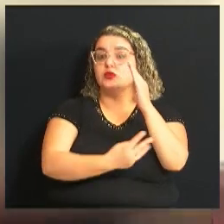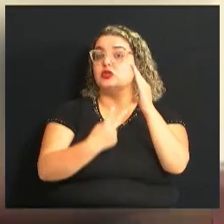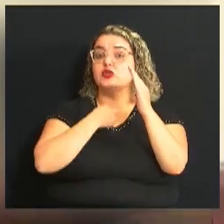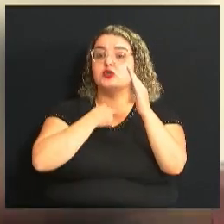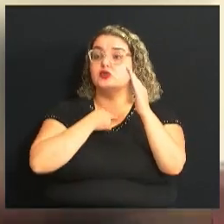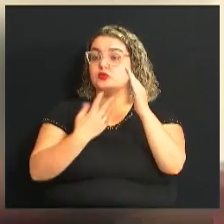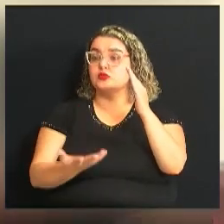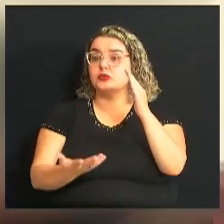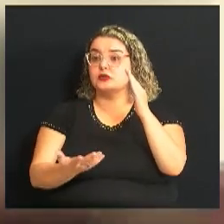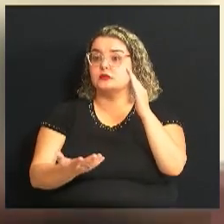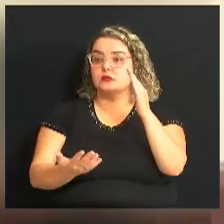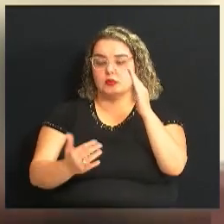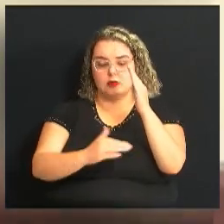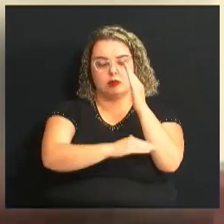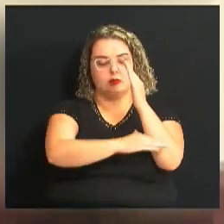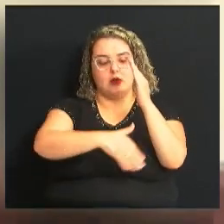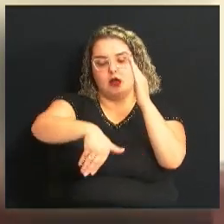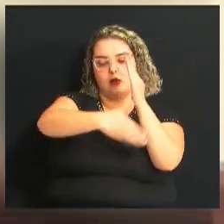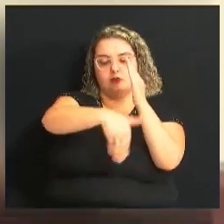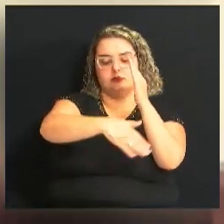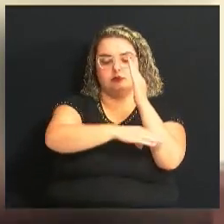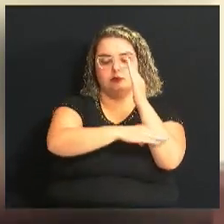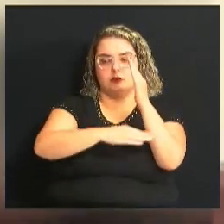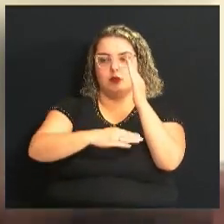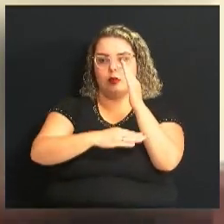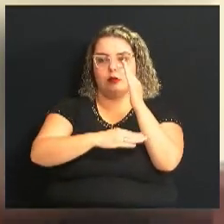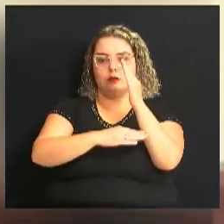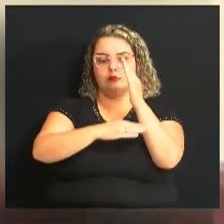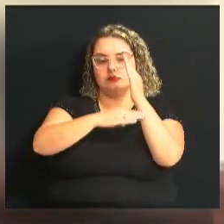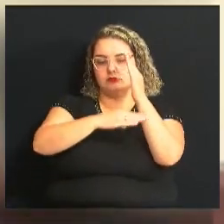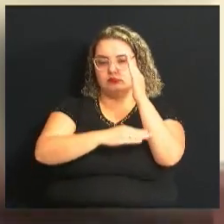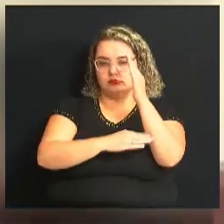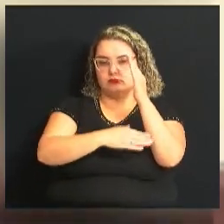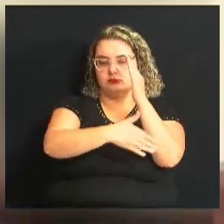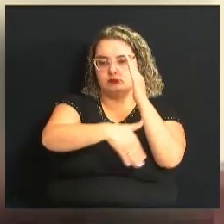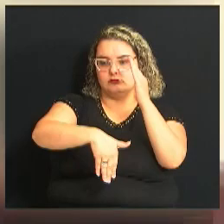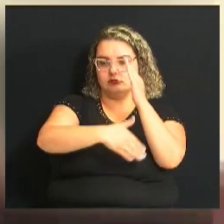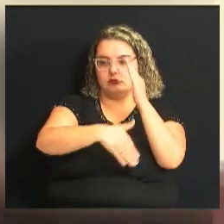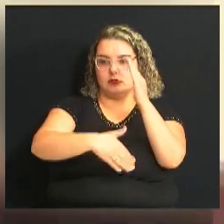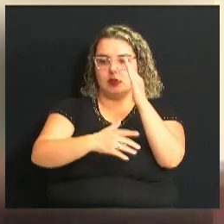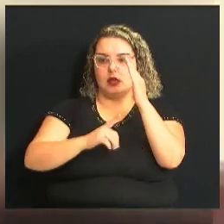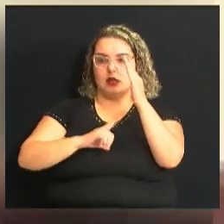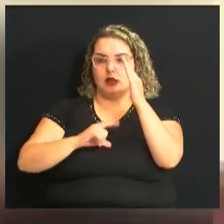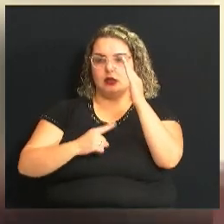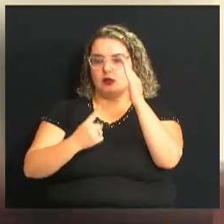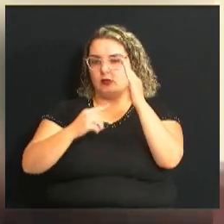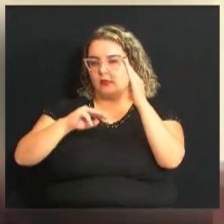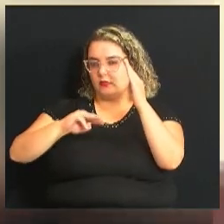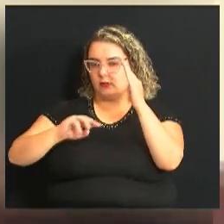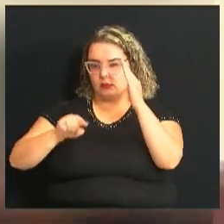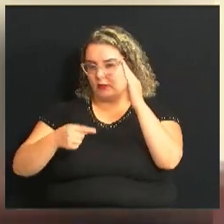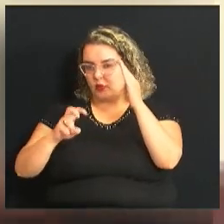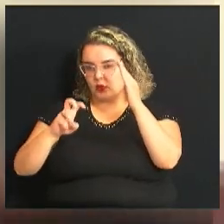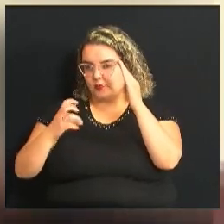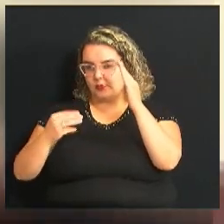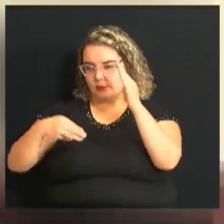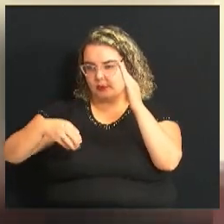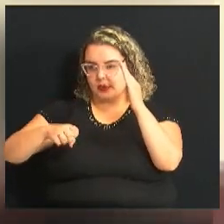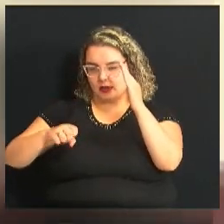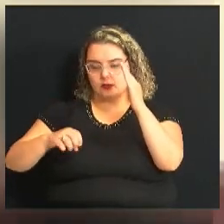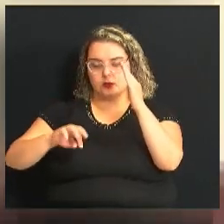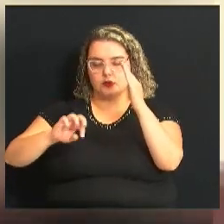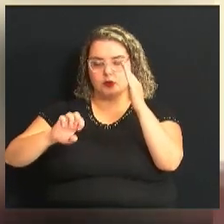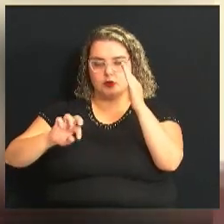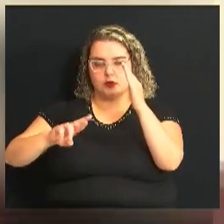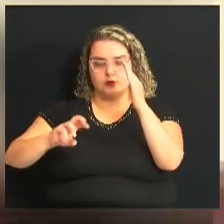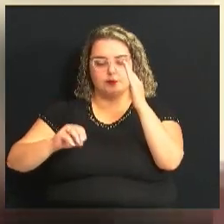nível da rua, por exemplo, um pouco abaixo, um pouco acima. Existe um parâmetro ali de 1,5 m, ou acima ou abaixo da rua, esse é o pavimento